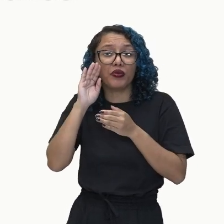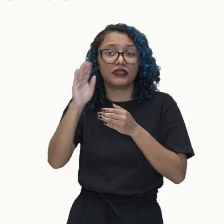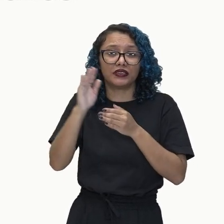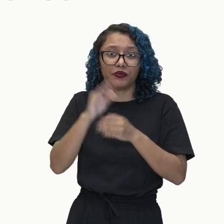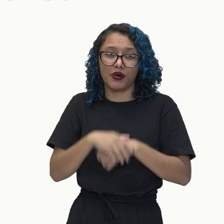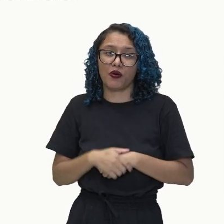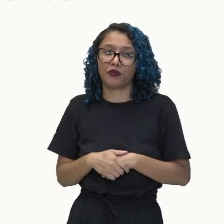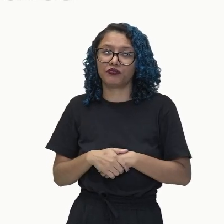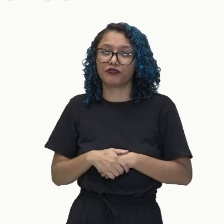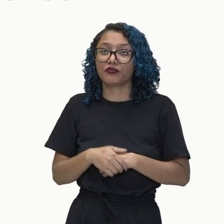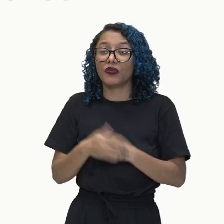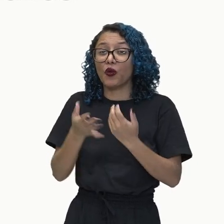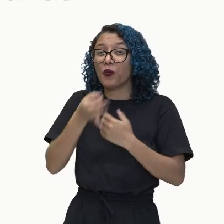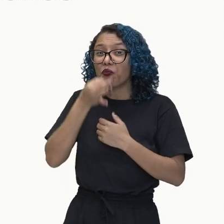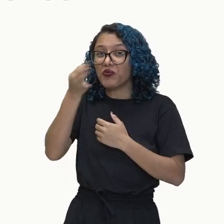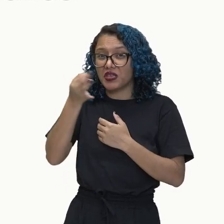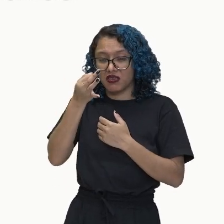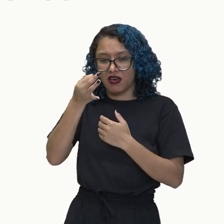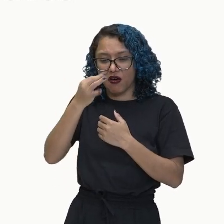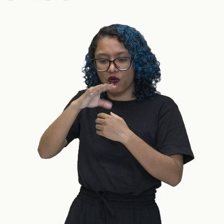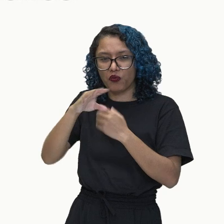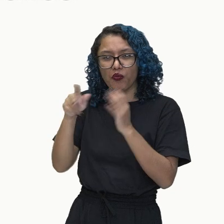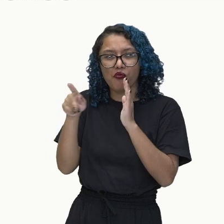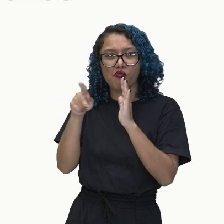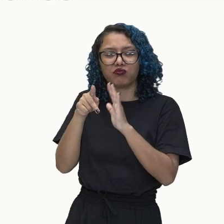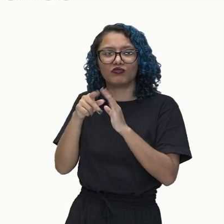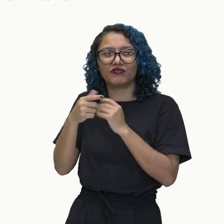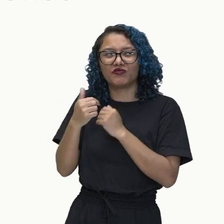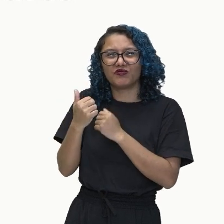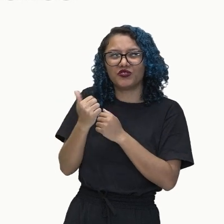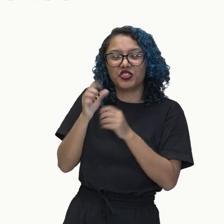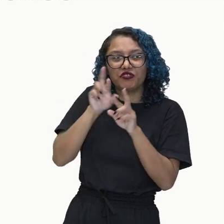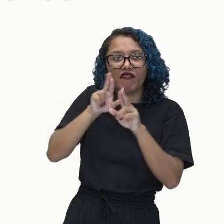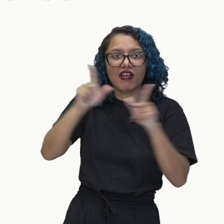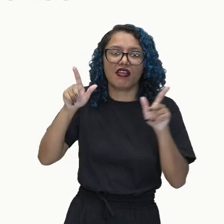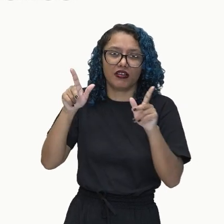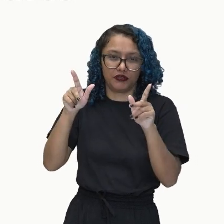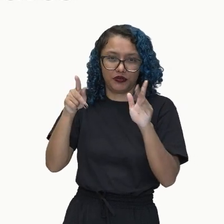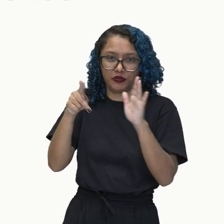novo ao já existente no primeiro texto. Então o resumo não pode acrescentar nada.